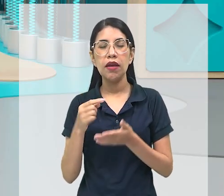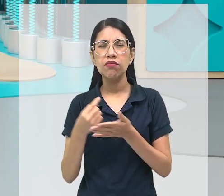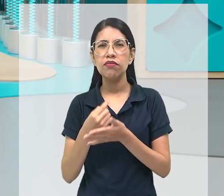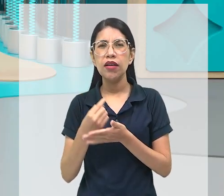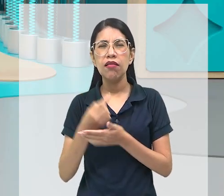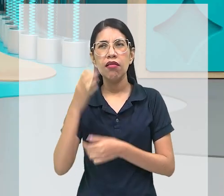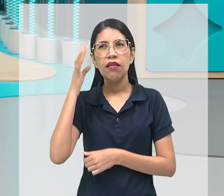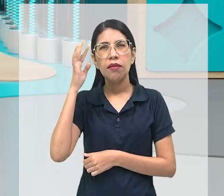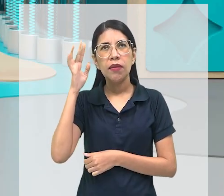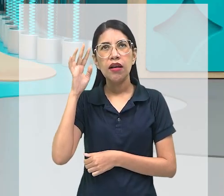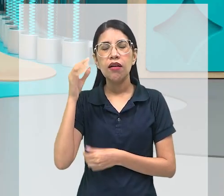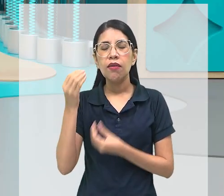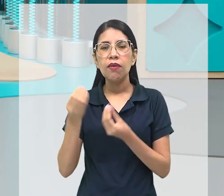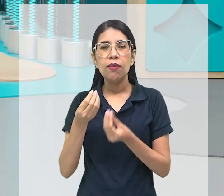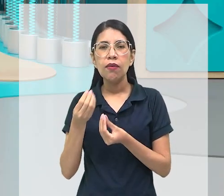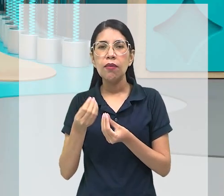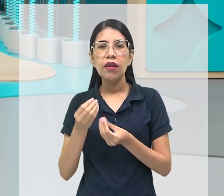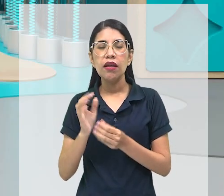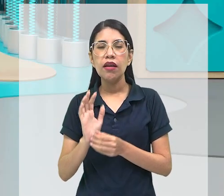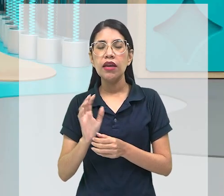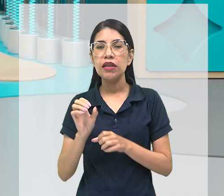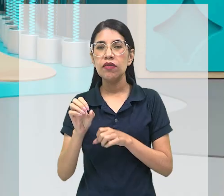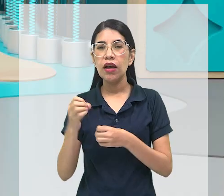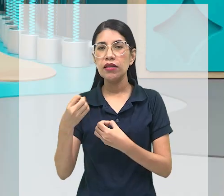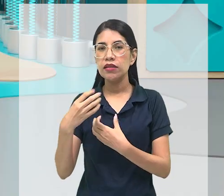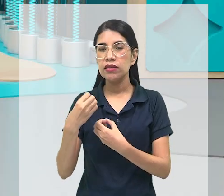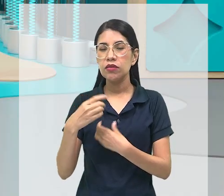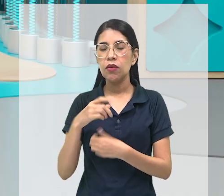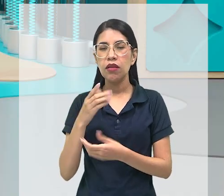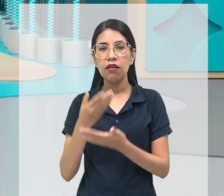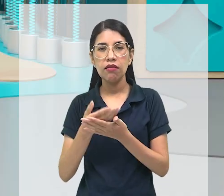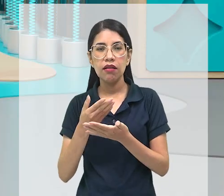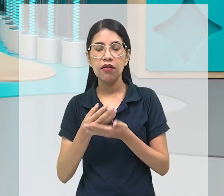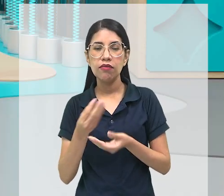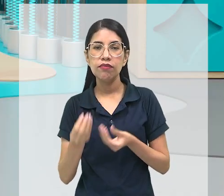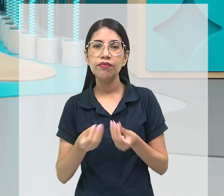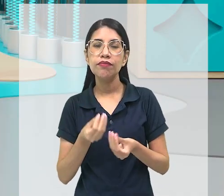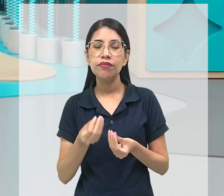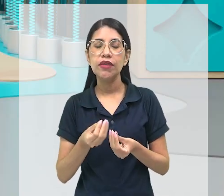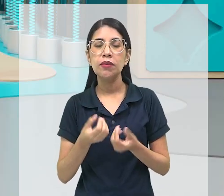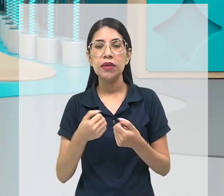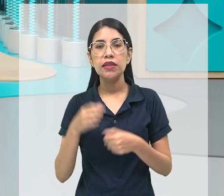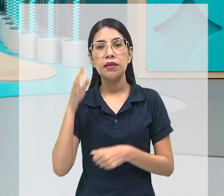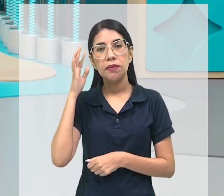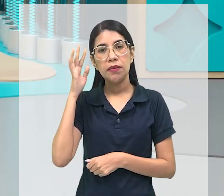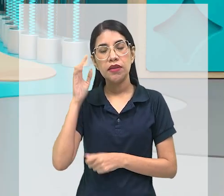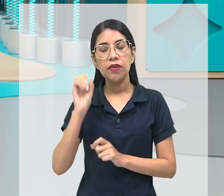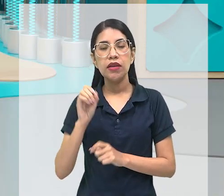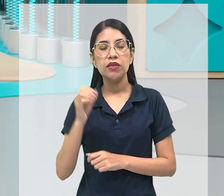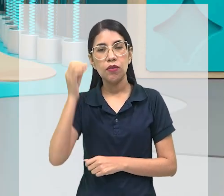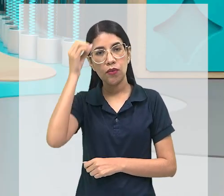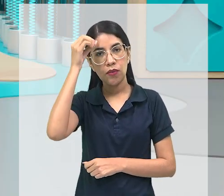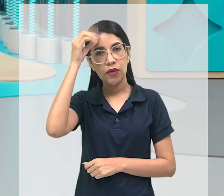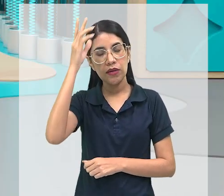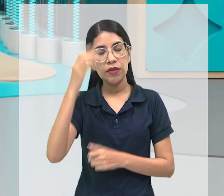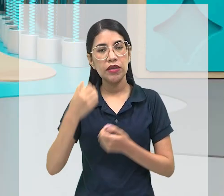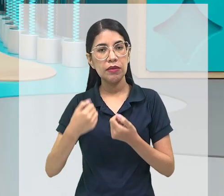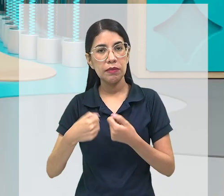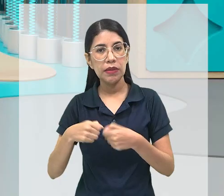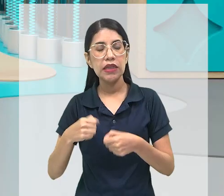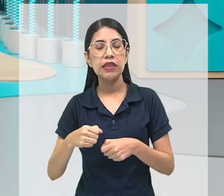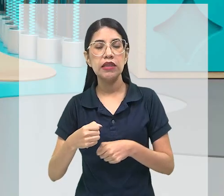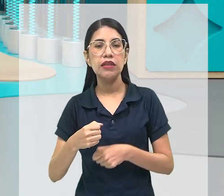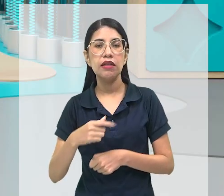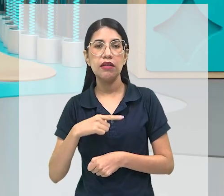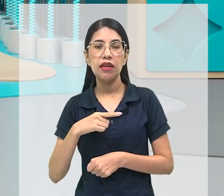professor ensinou mesmo naquela aula, né? Então pensem bem sobre isso. São conhecimentos que a gente precisa